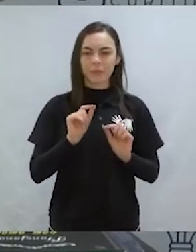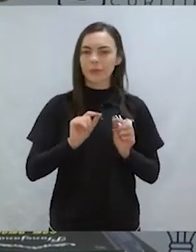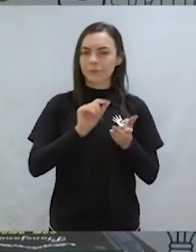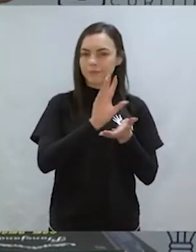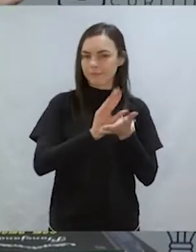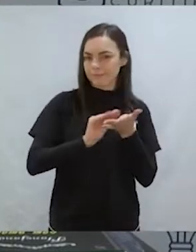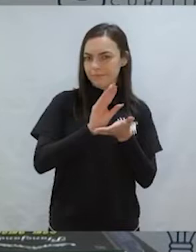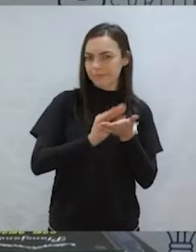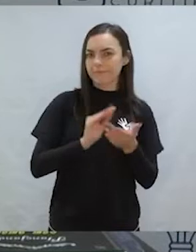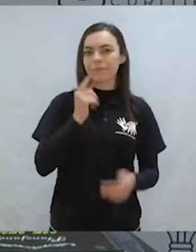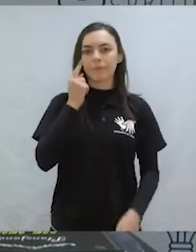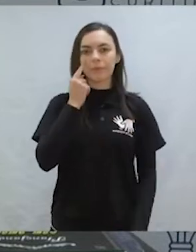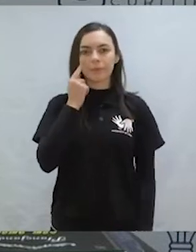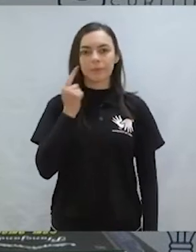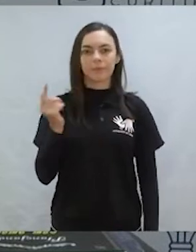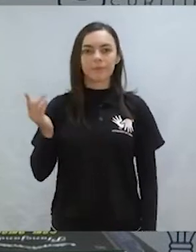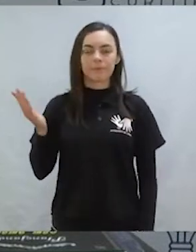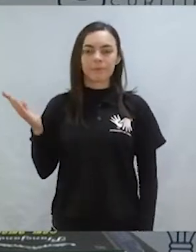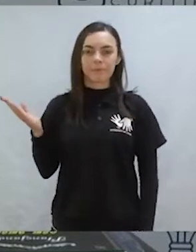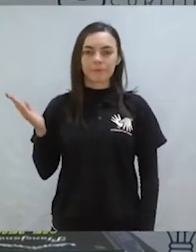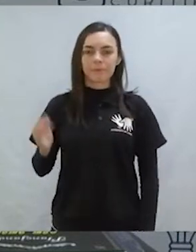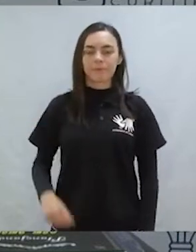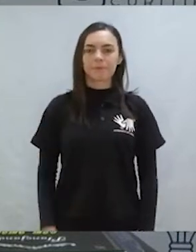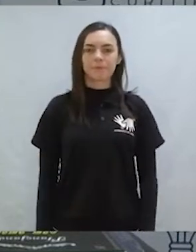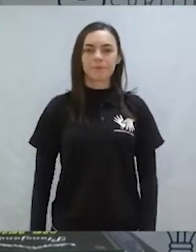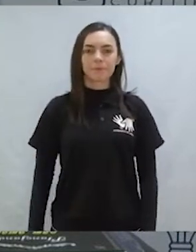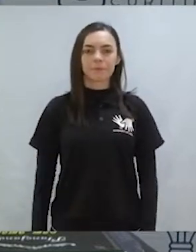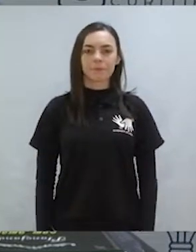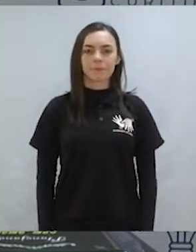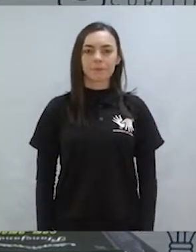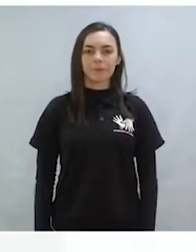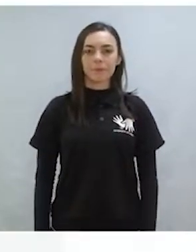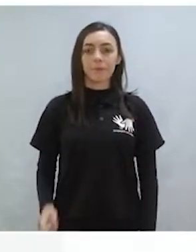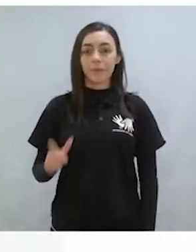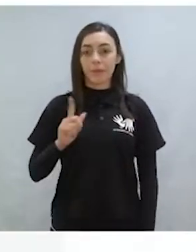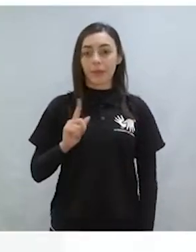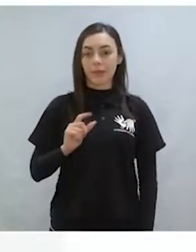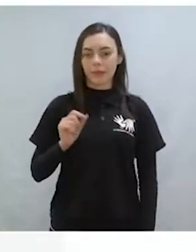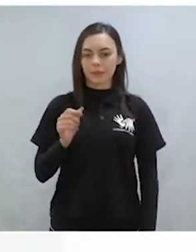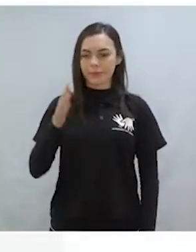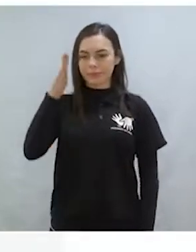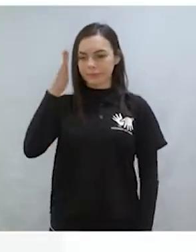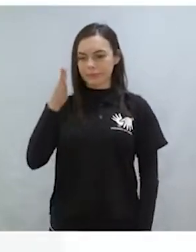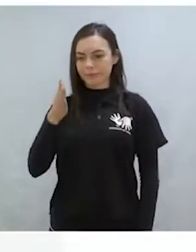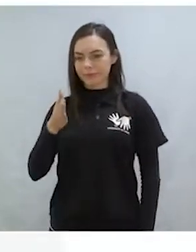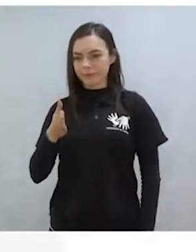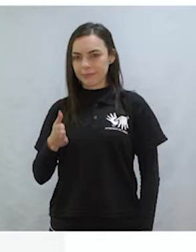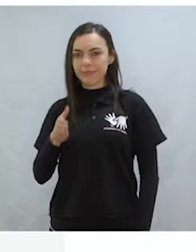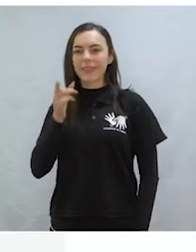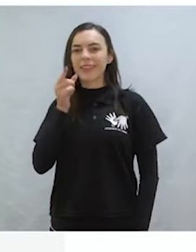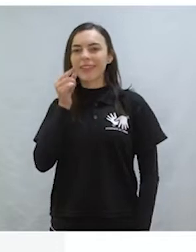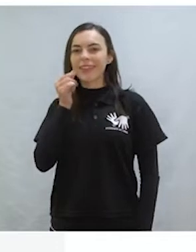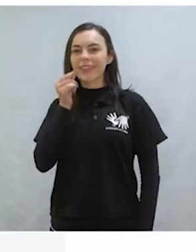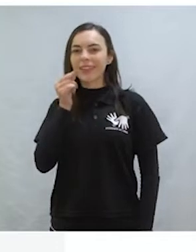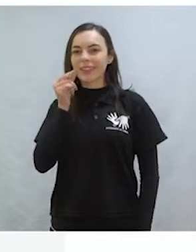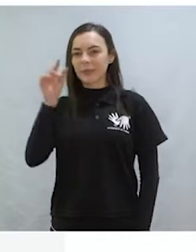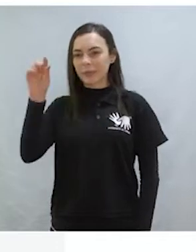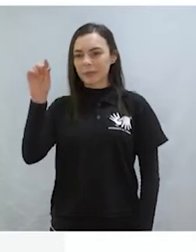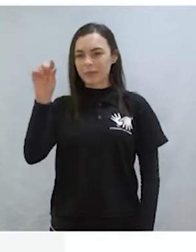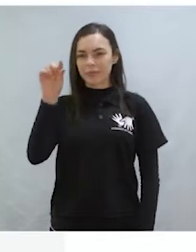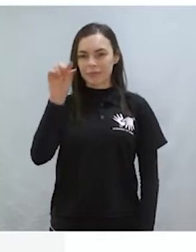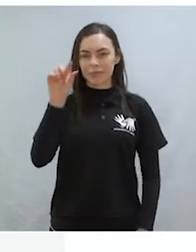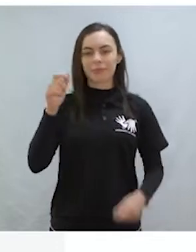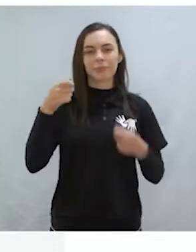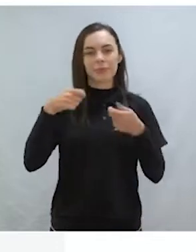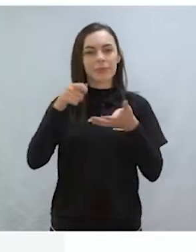para fazer o registro. Olha lá na tela. Então, aonde tem a margem do caderno, está lá